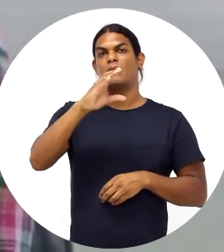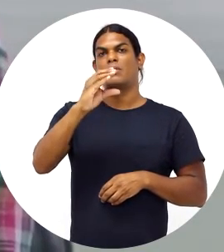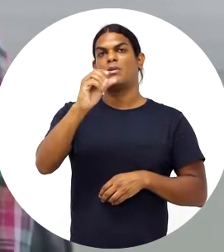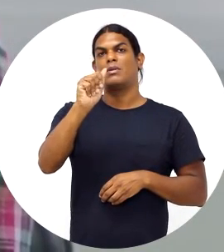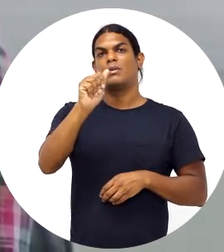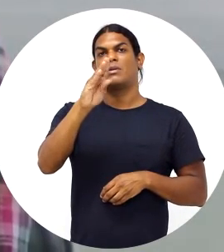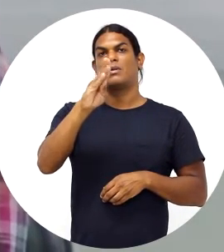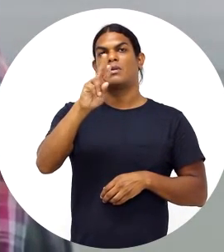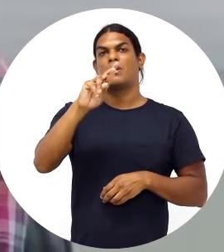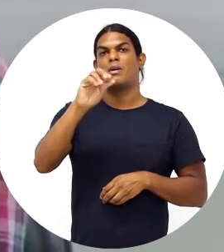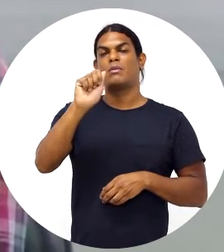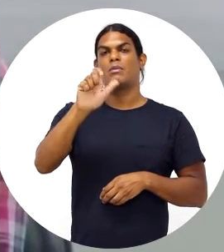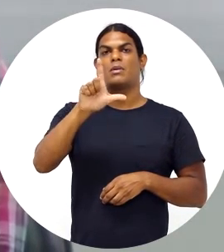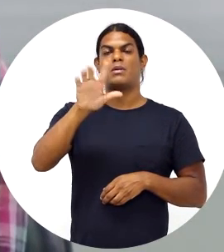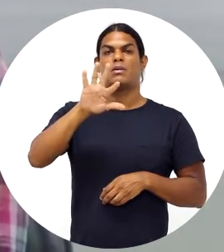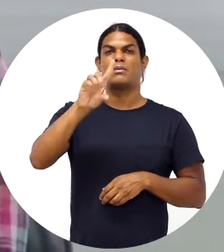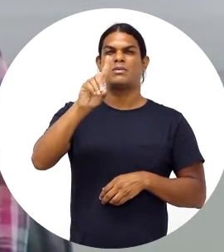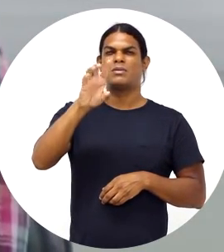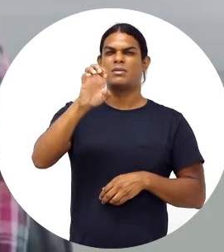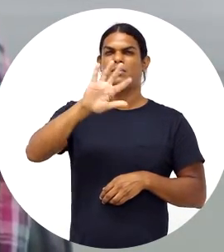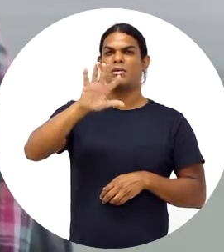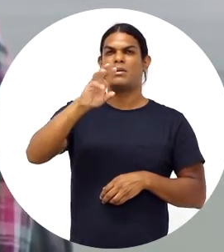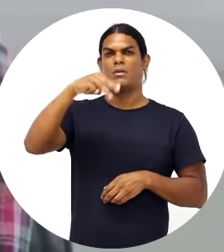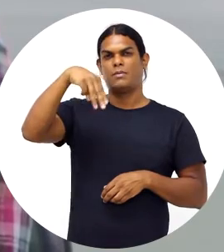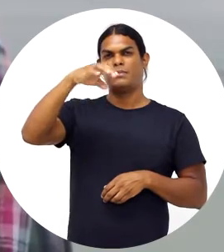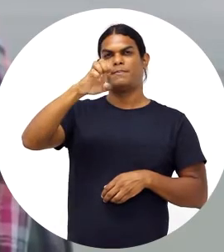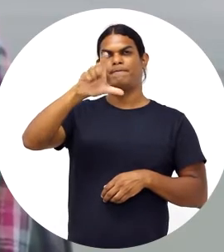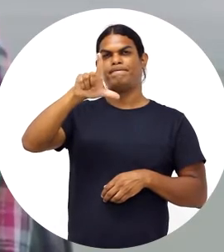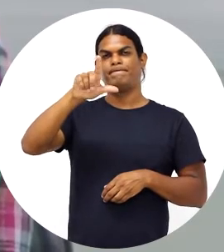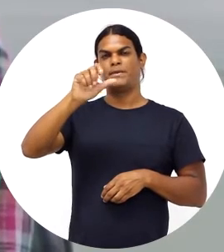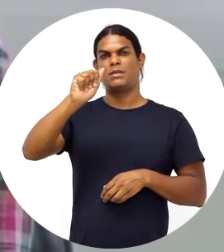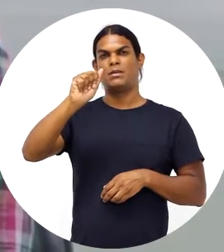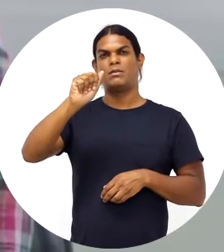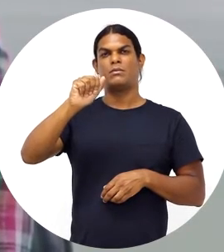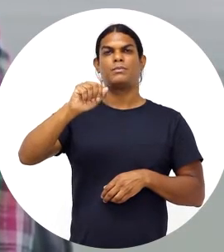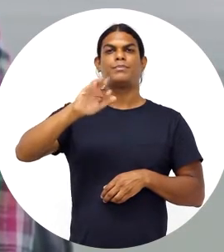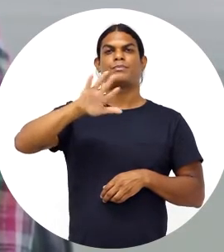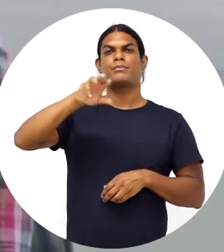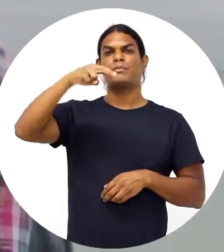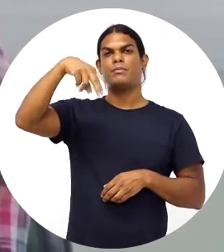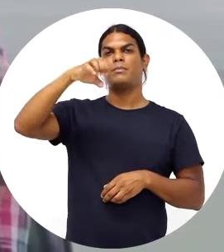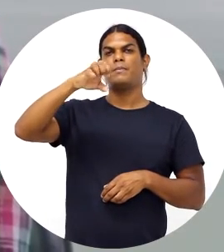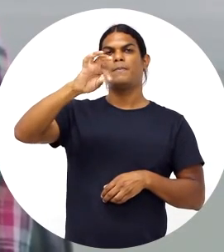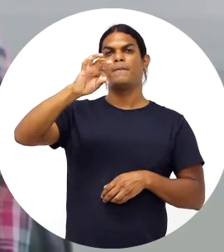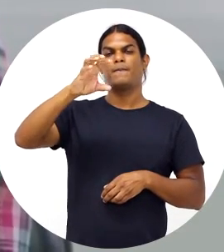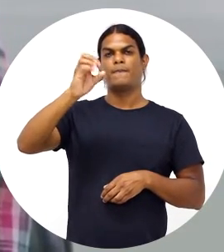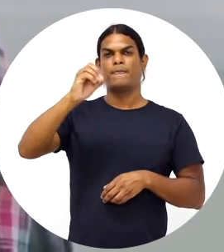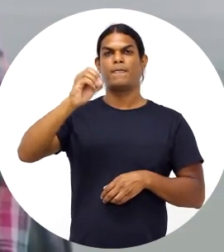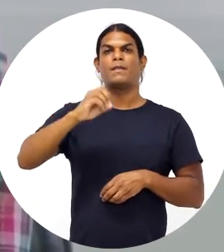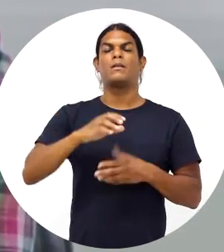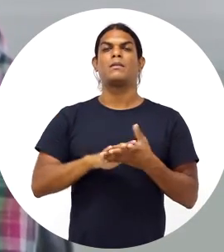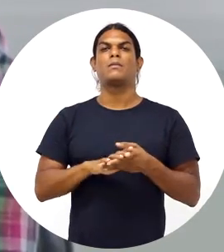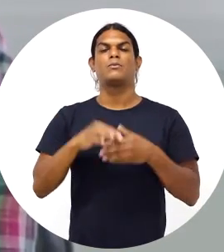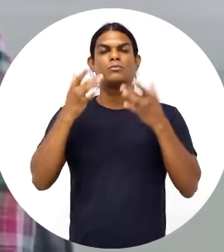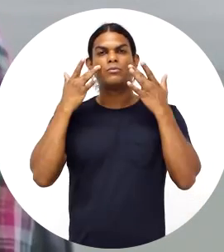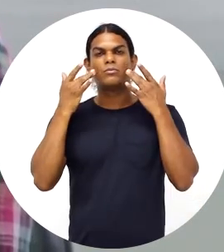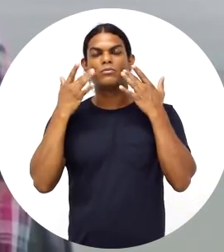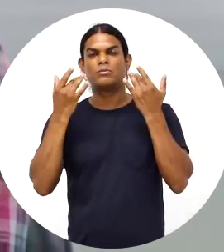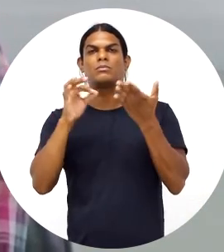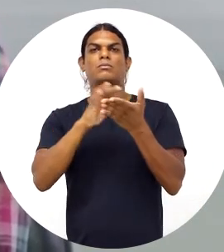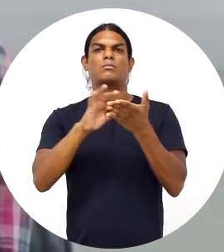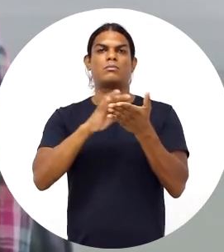no teatro como na poesia. Também um expoente, o Raimundo Carreiro, ainda